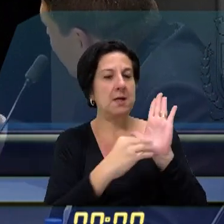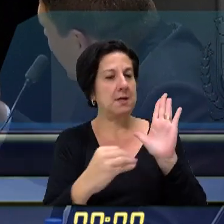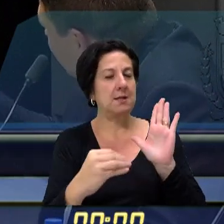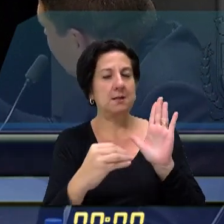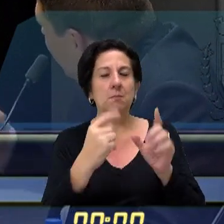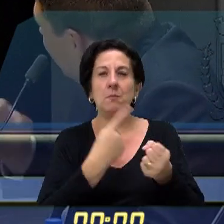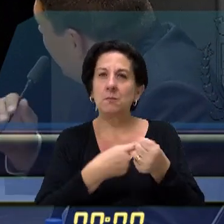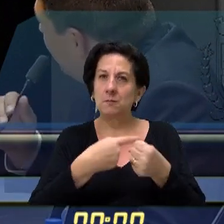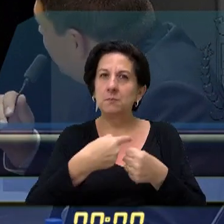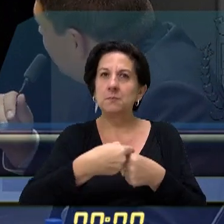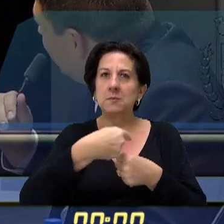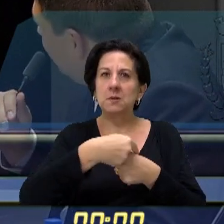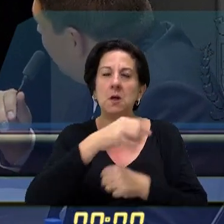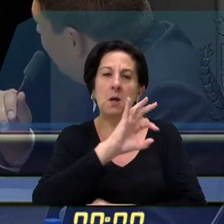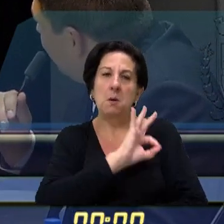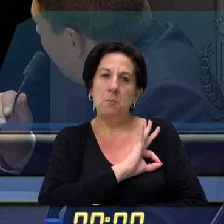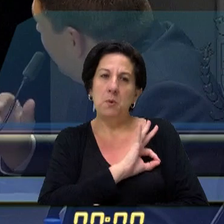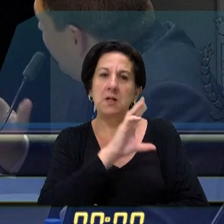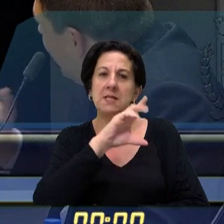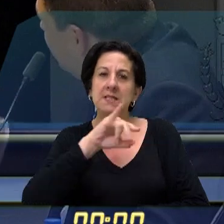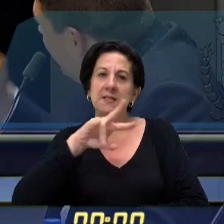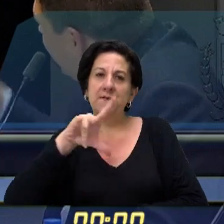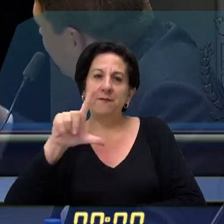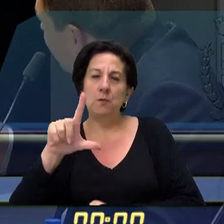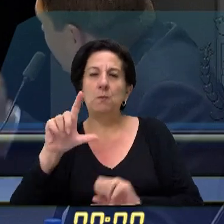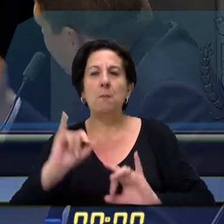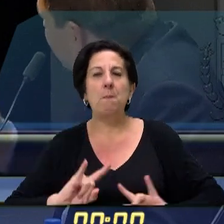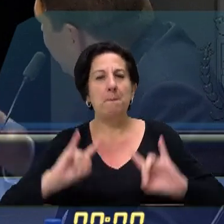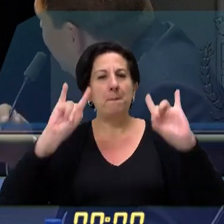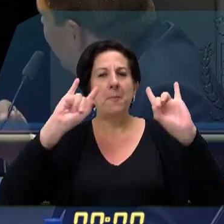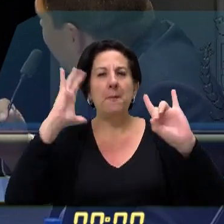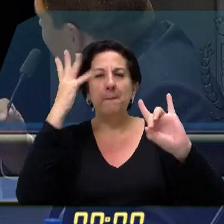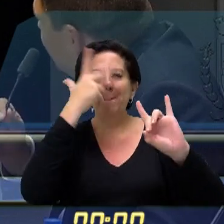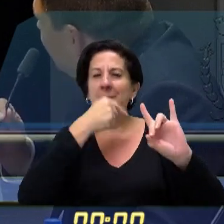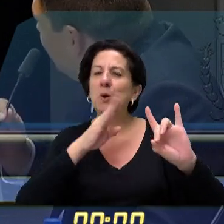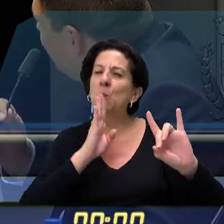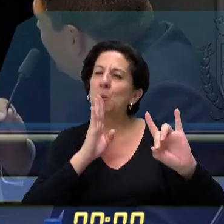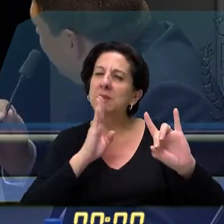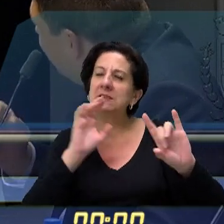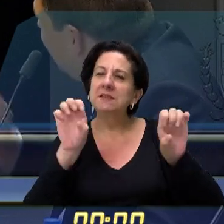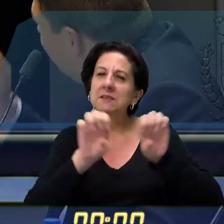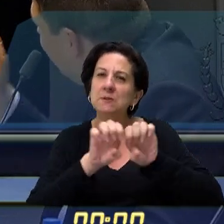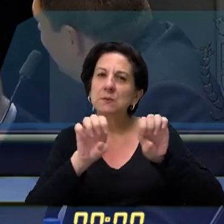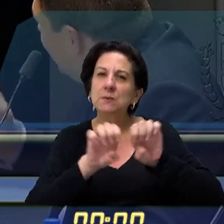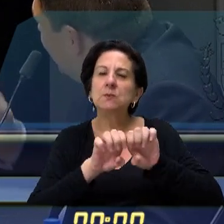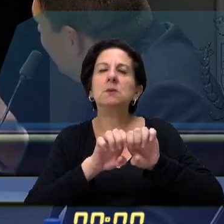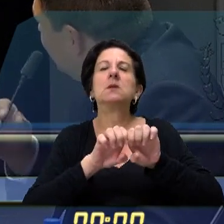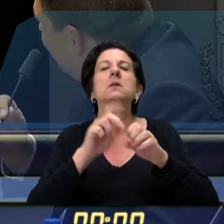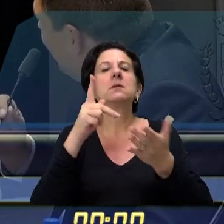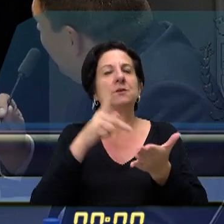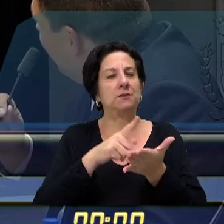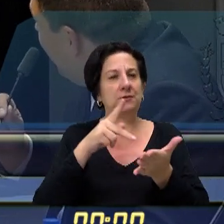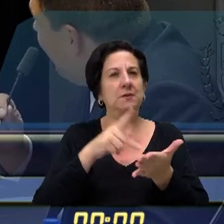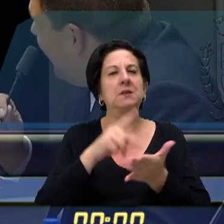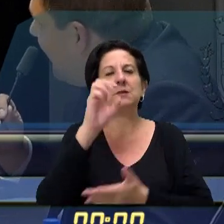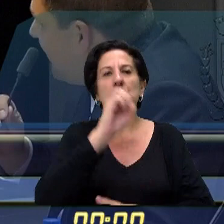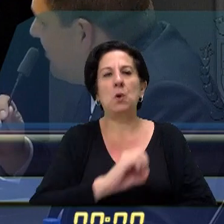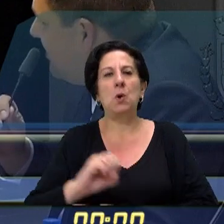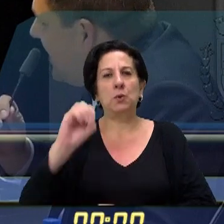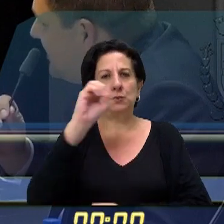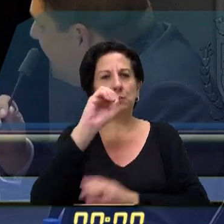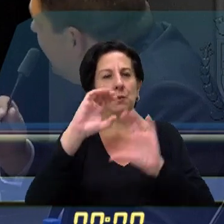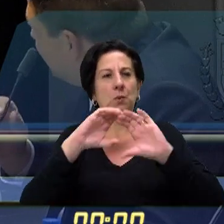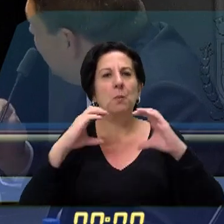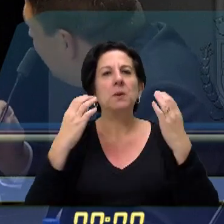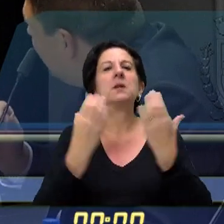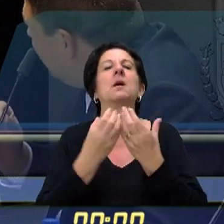nossa cidade, né, a Polícia Civil aqui está com um prédio belíssimo, conheci a estrutura e realmente a